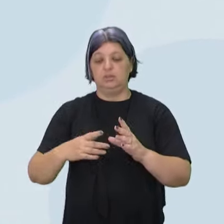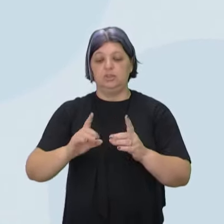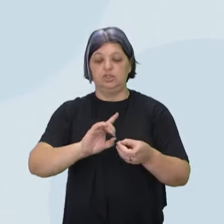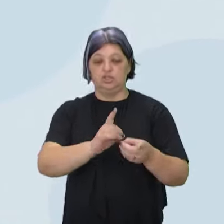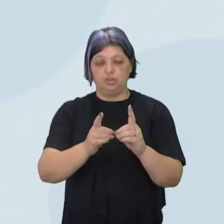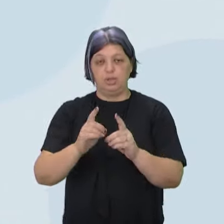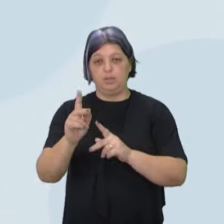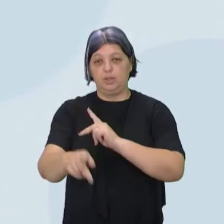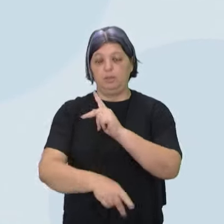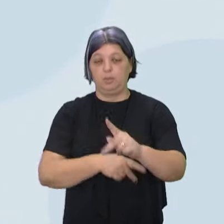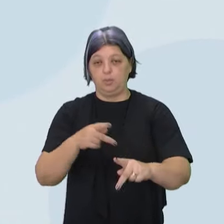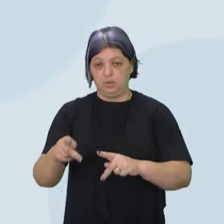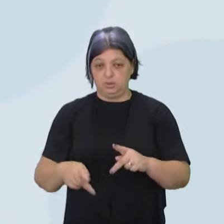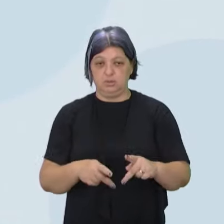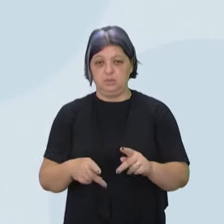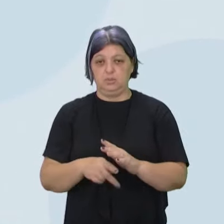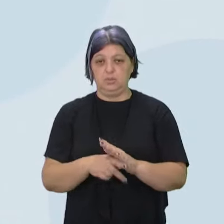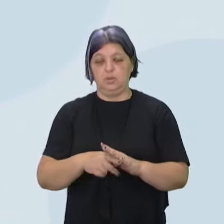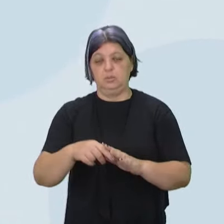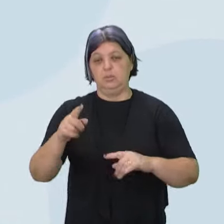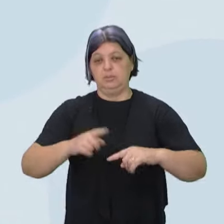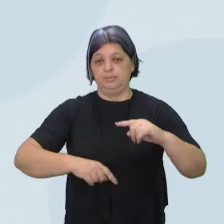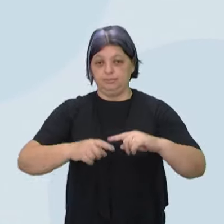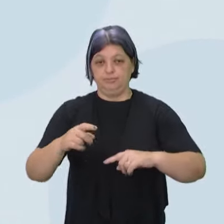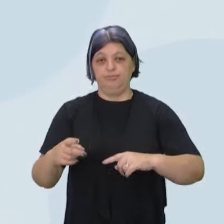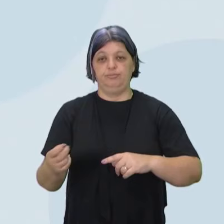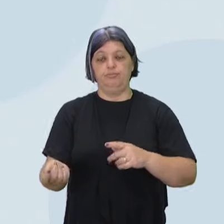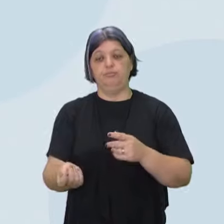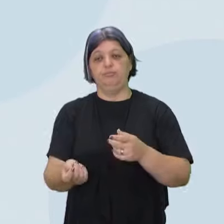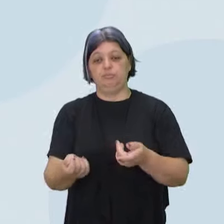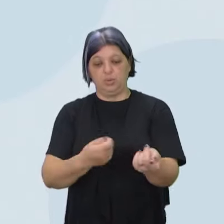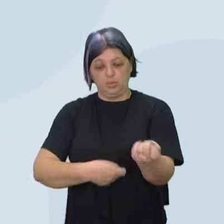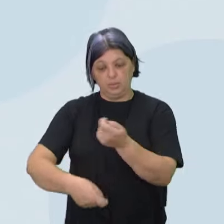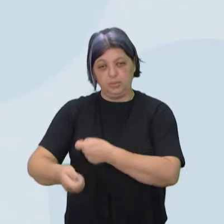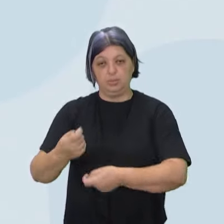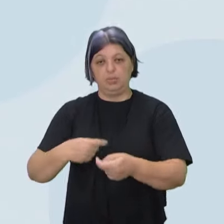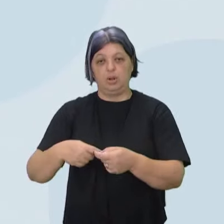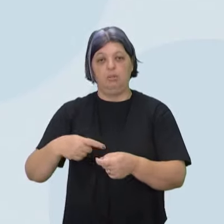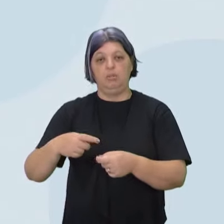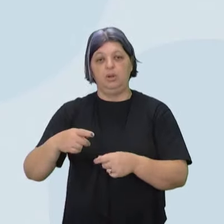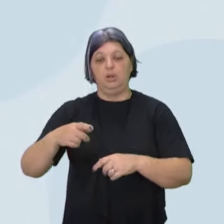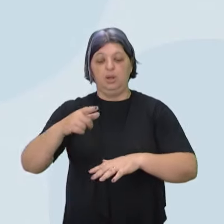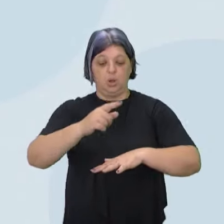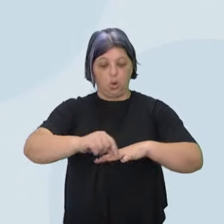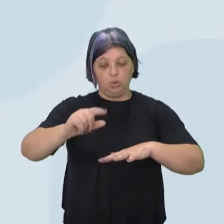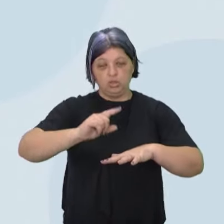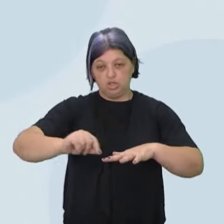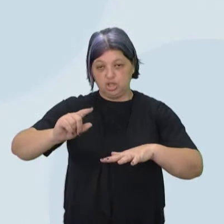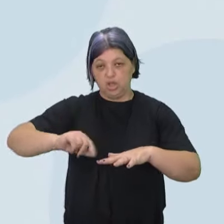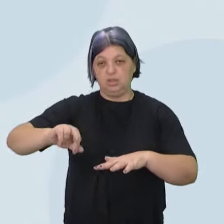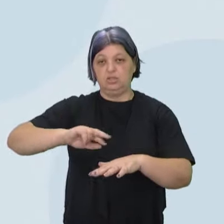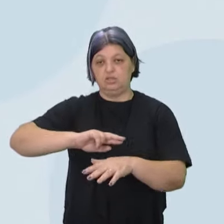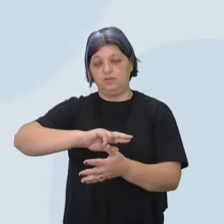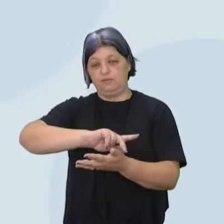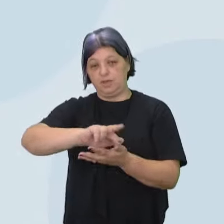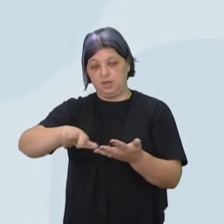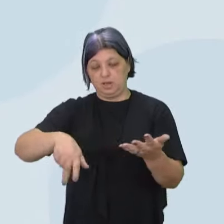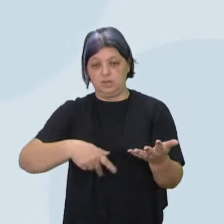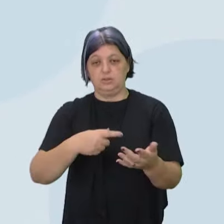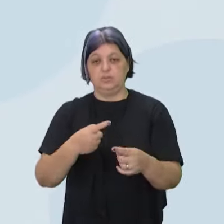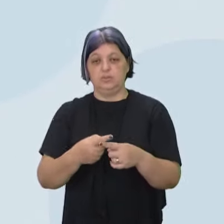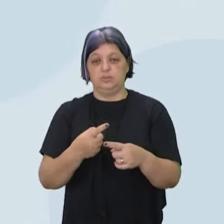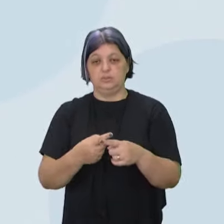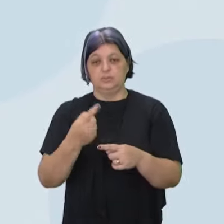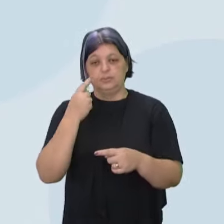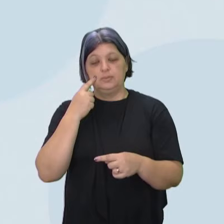né? Das mercadorias e do capital em diversos continentes, com destaque para a mobilidade e a